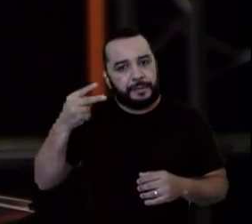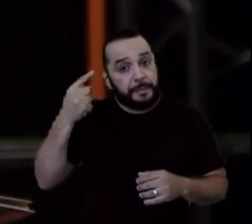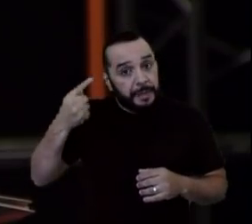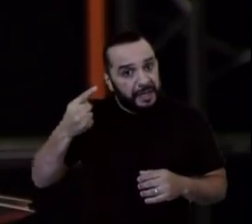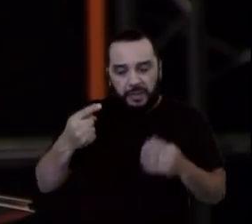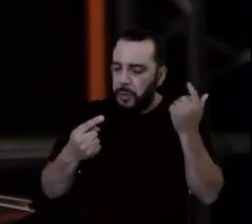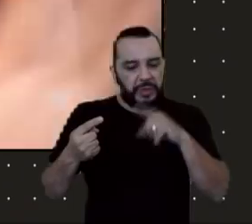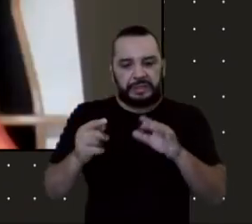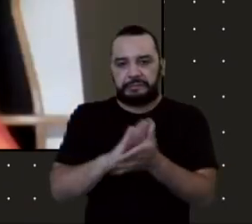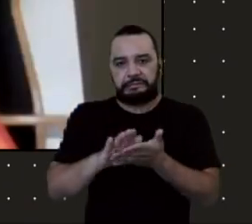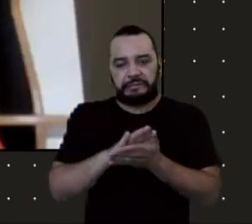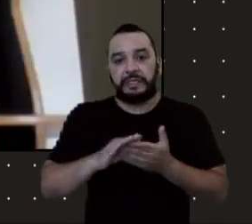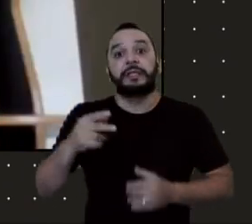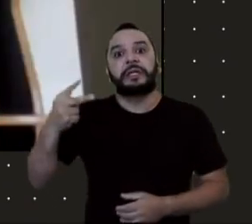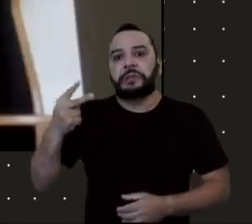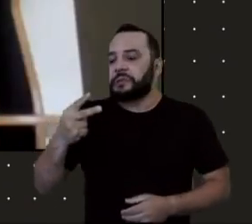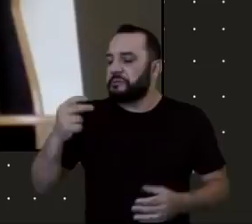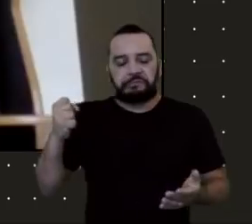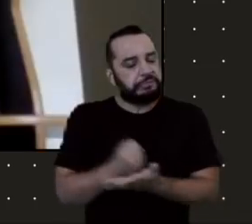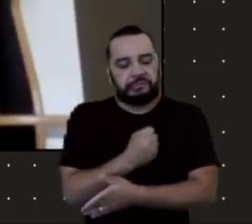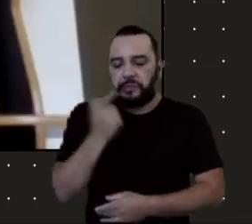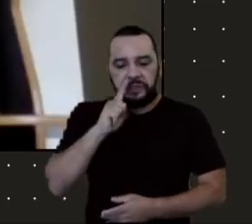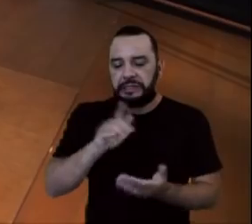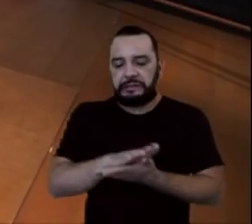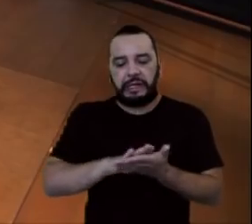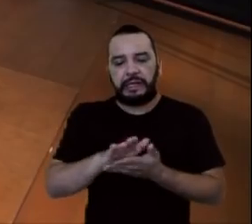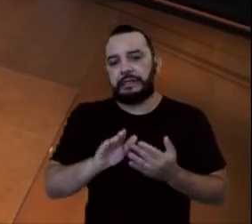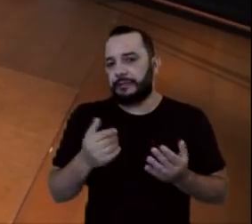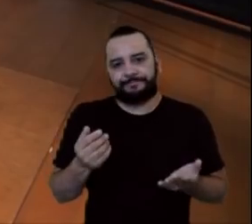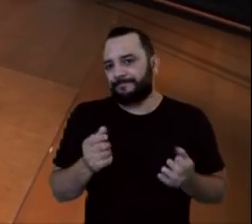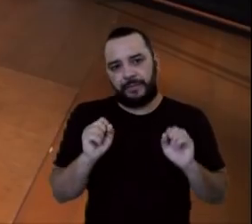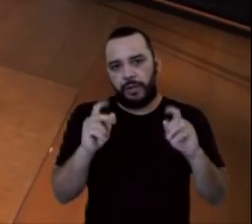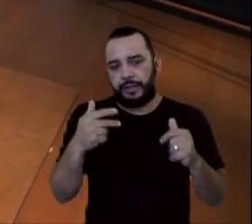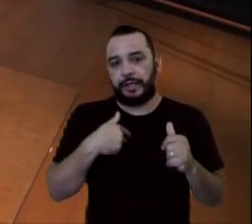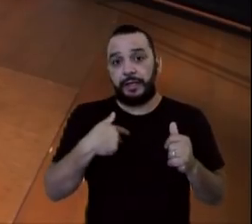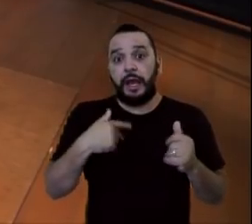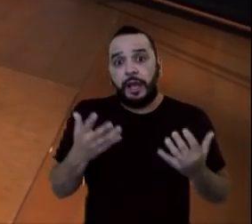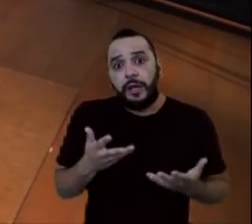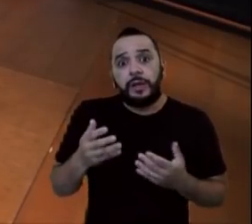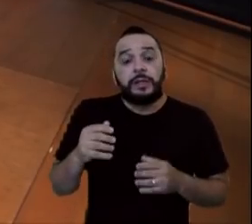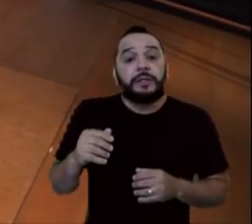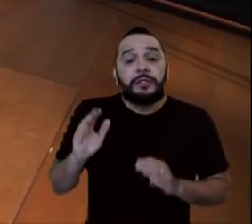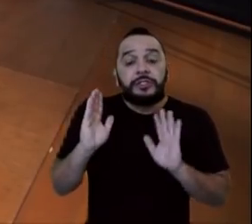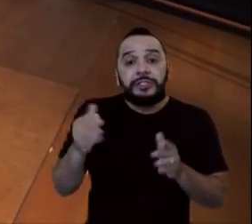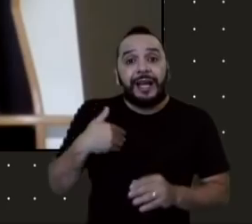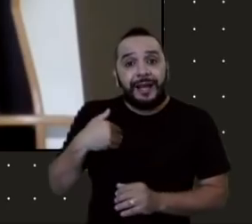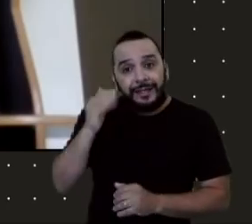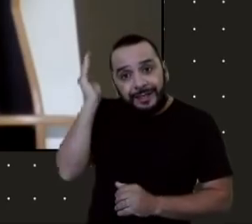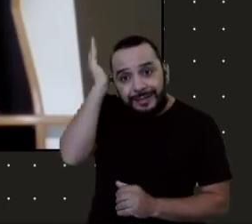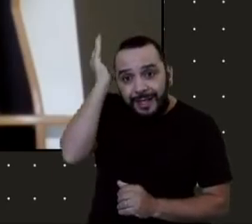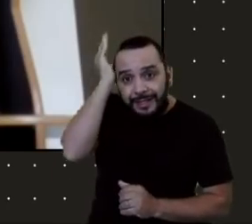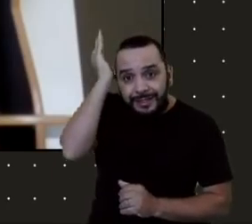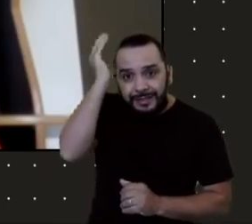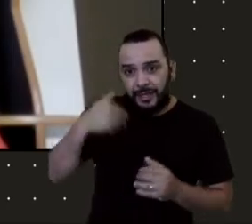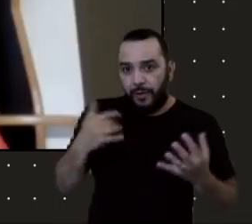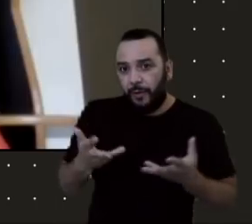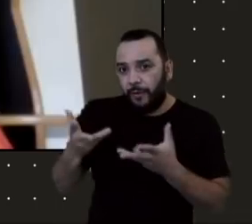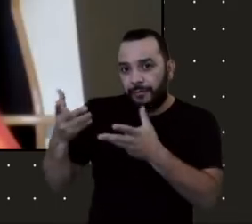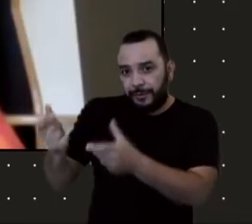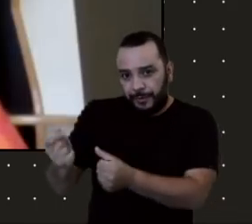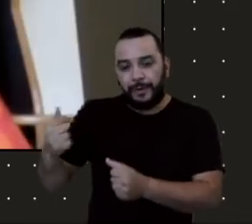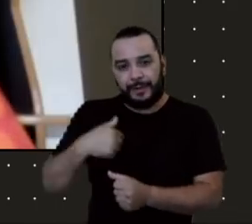Houveram situações em que eu não consegui montar a peça. Aí eu fui convidada pelo SESC para escolher